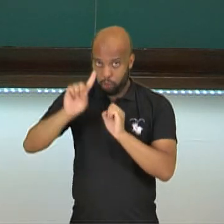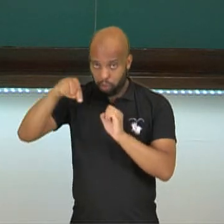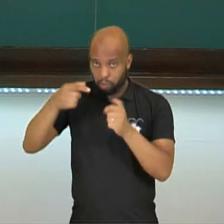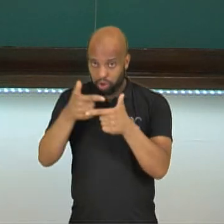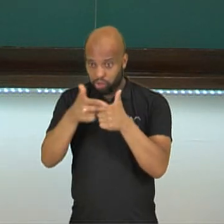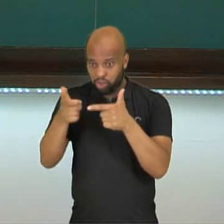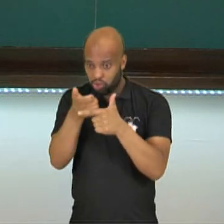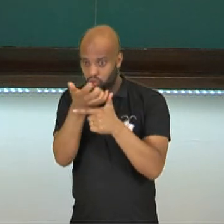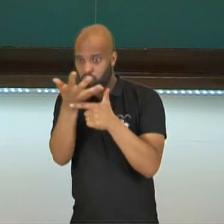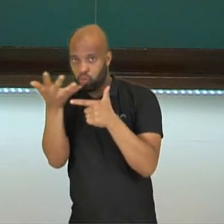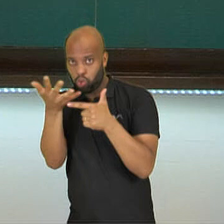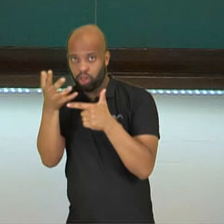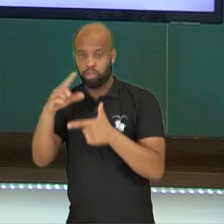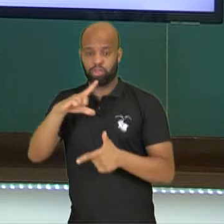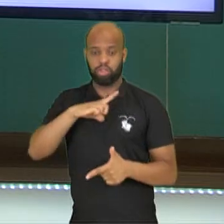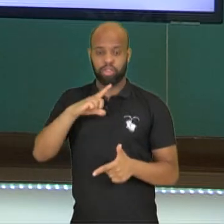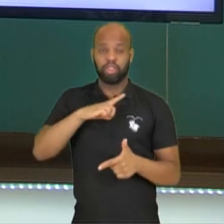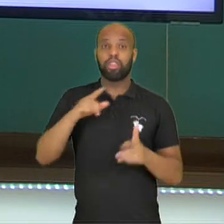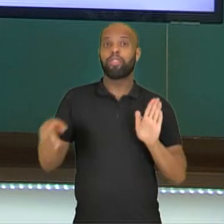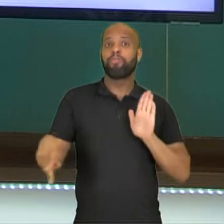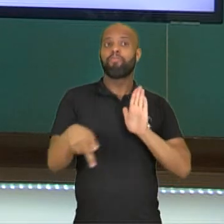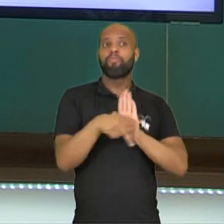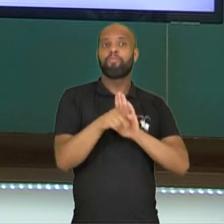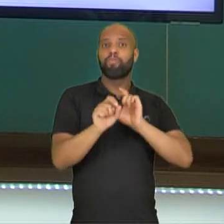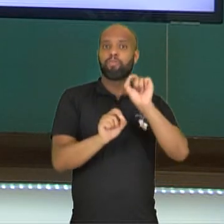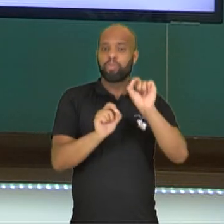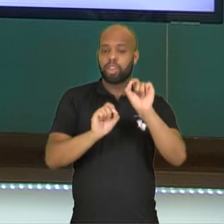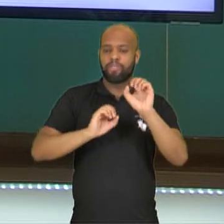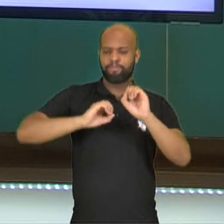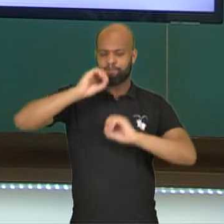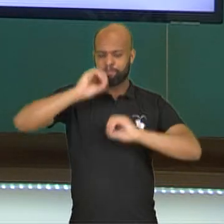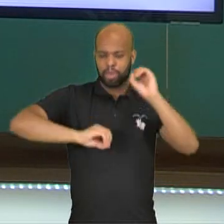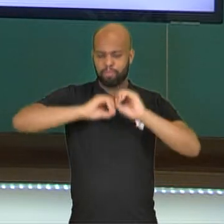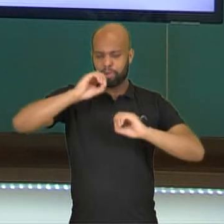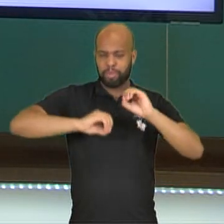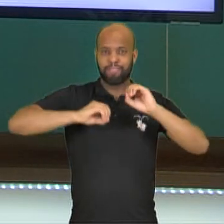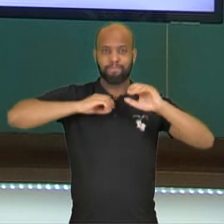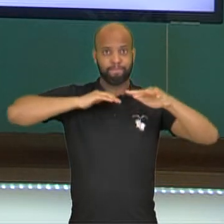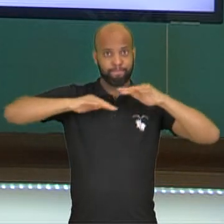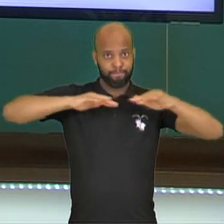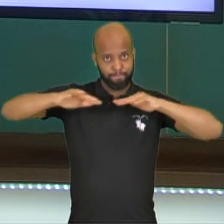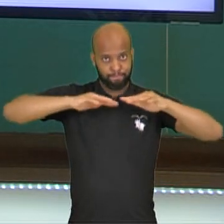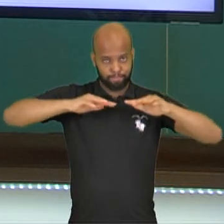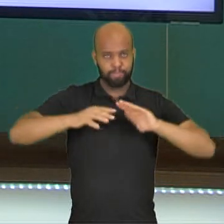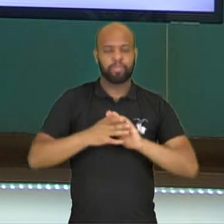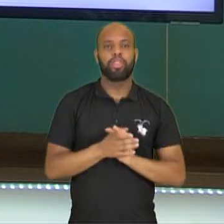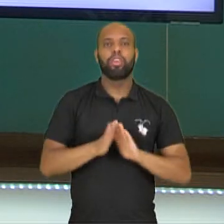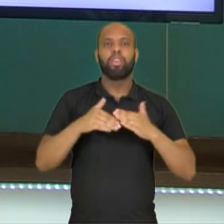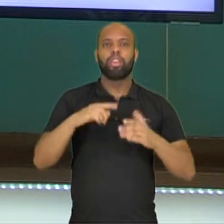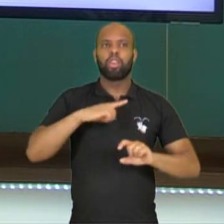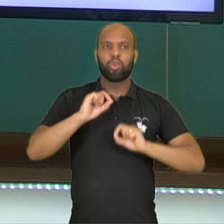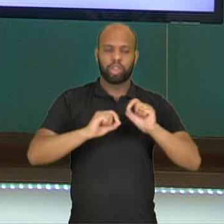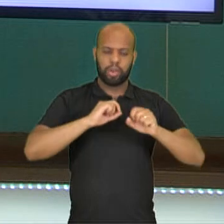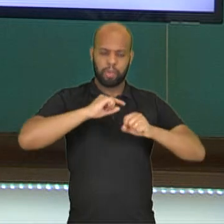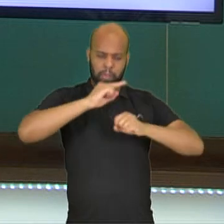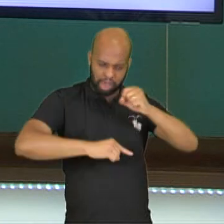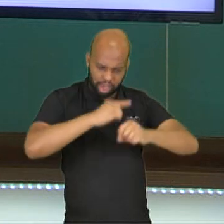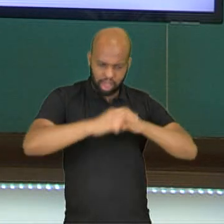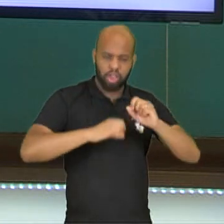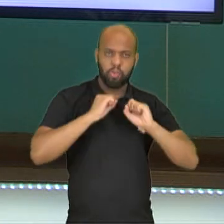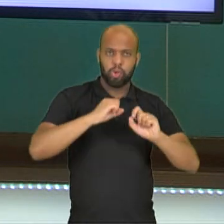térmica. Ou seja, a matéria composta por átomos, eles estão em constante vibração. Essa vibração pode ser de